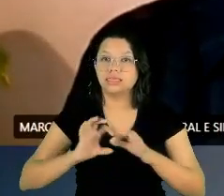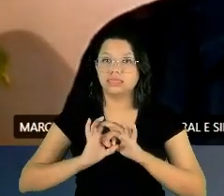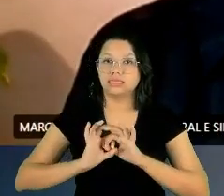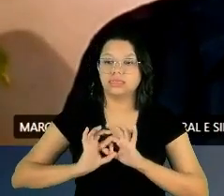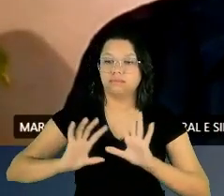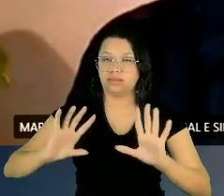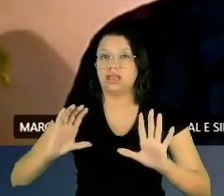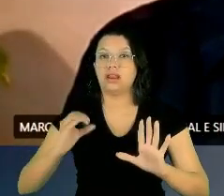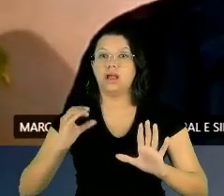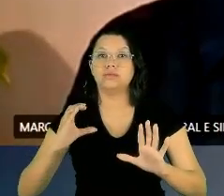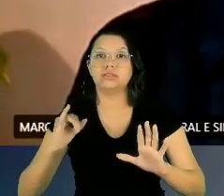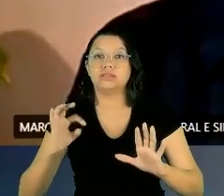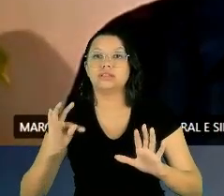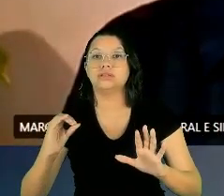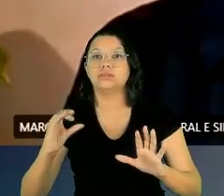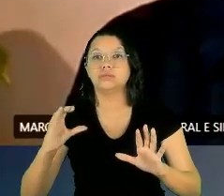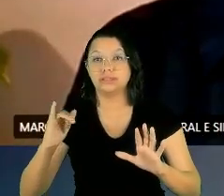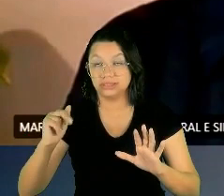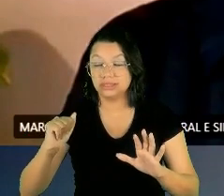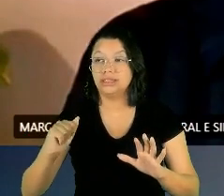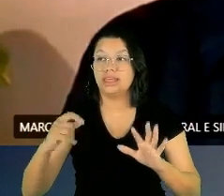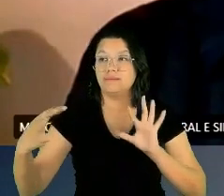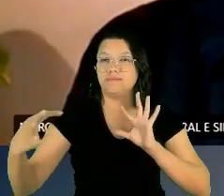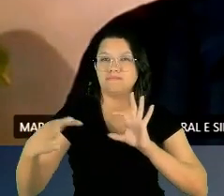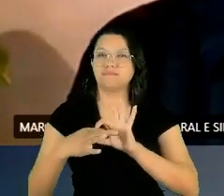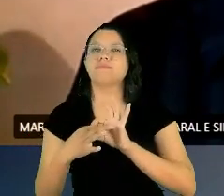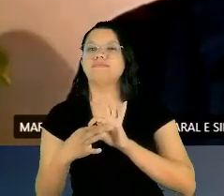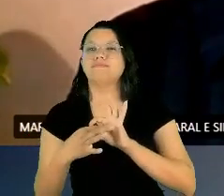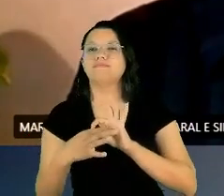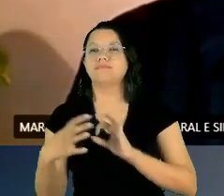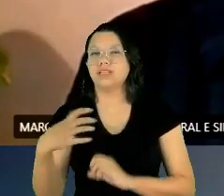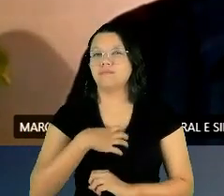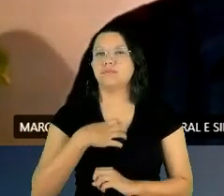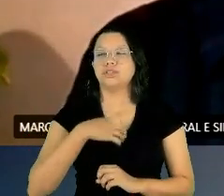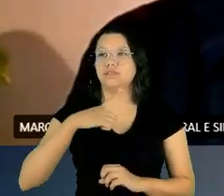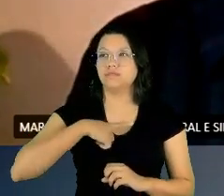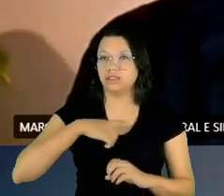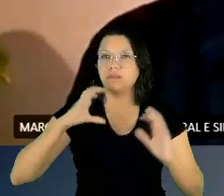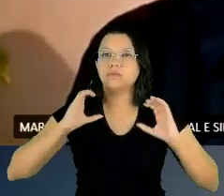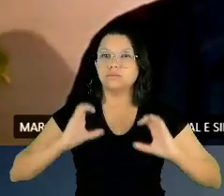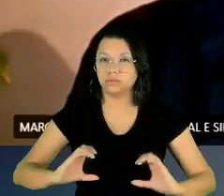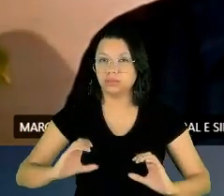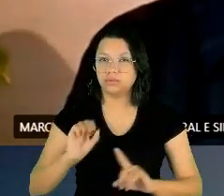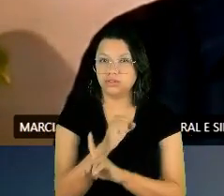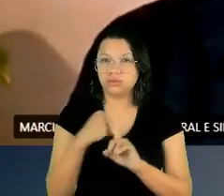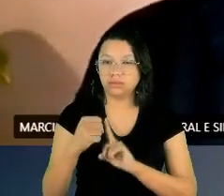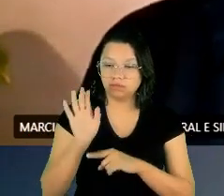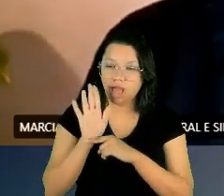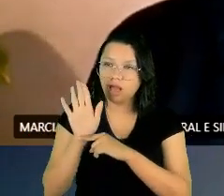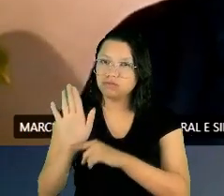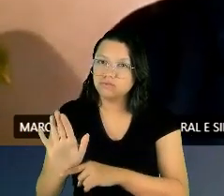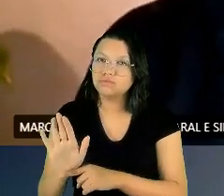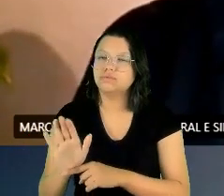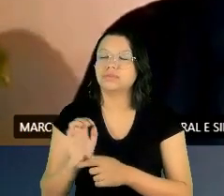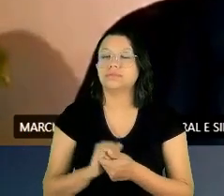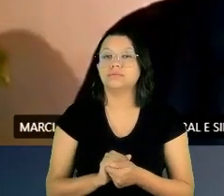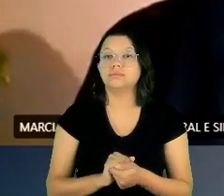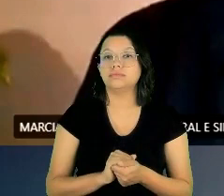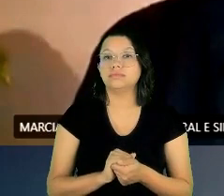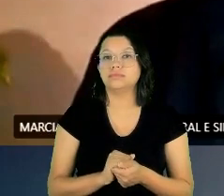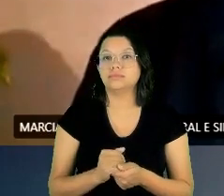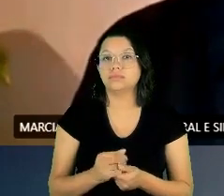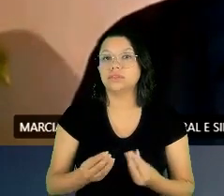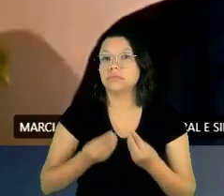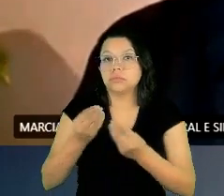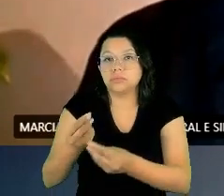sentir vinculado, conectado, eu me identifico com esse outro e me motiva a ter comportamentos pró-sociais de cooperação